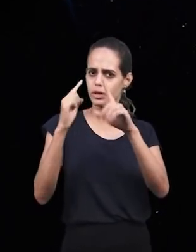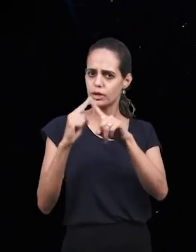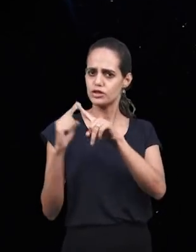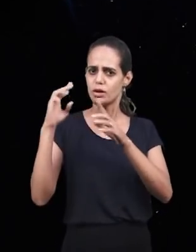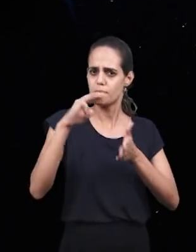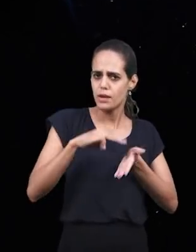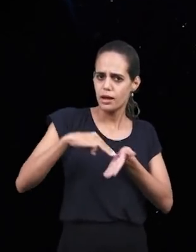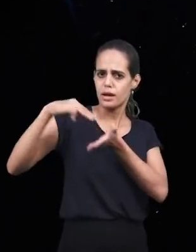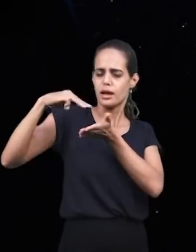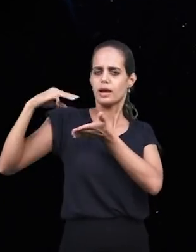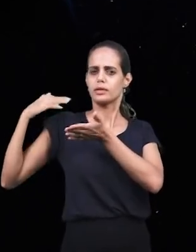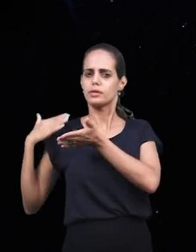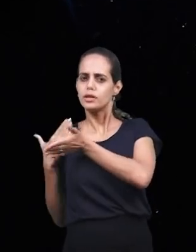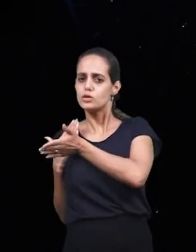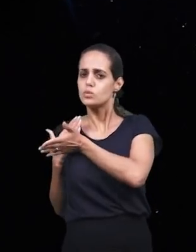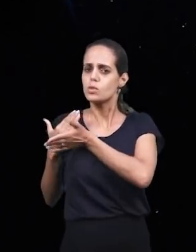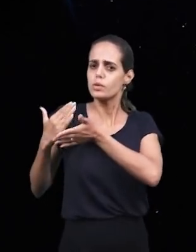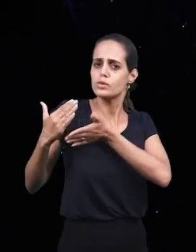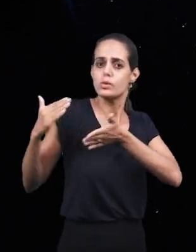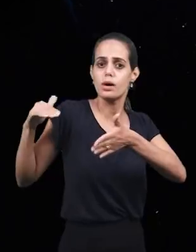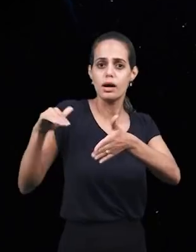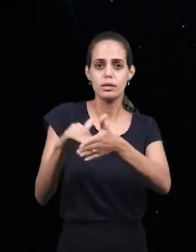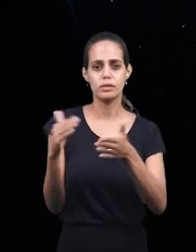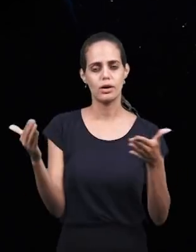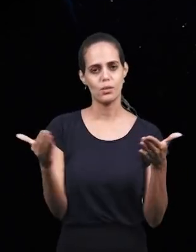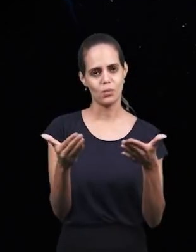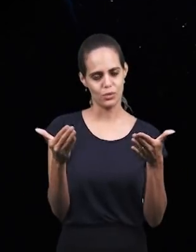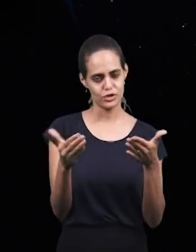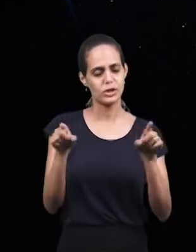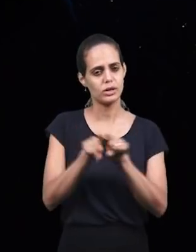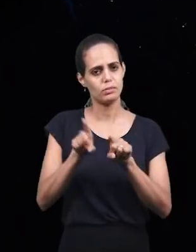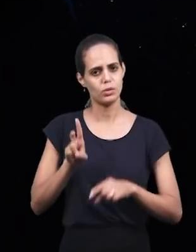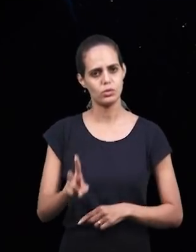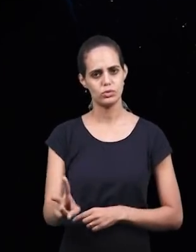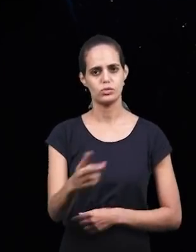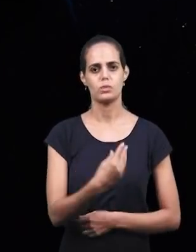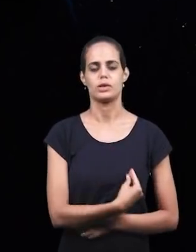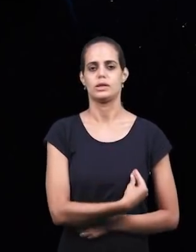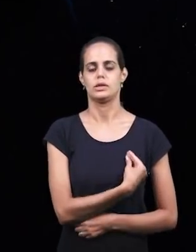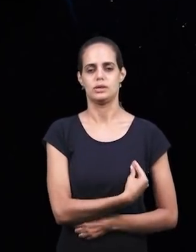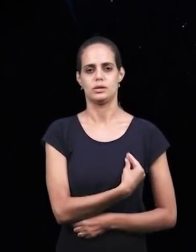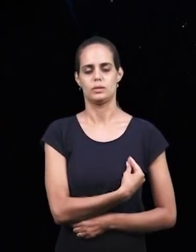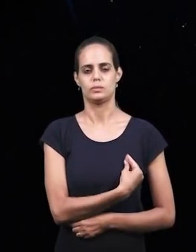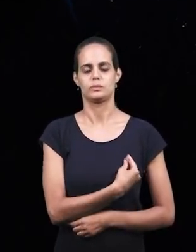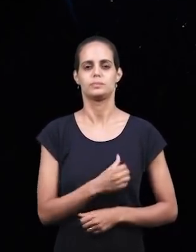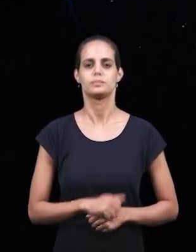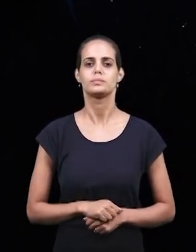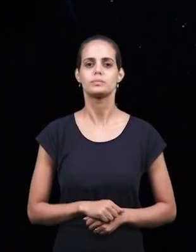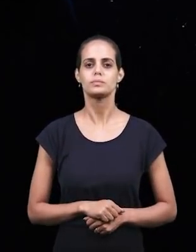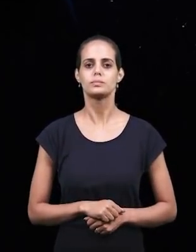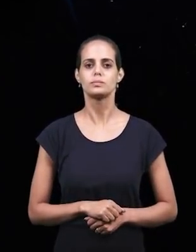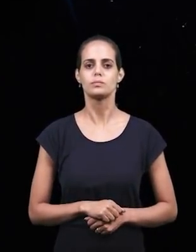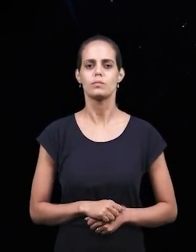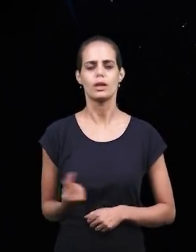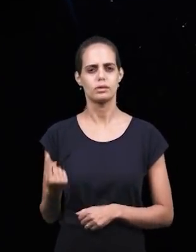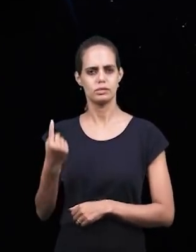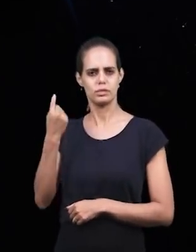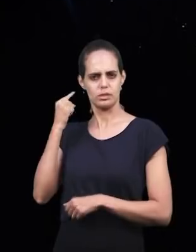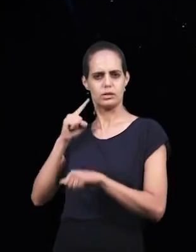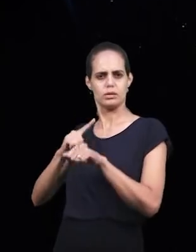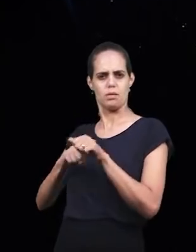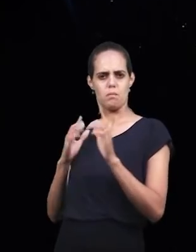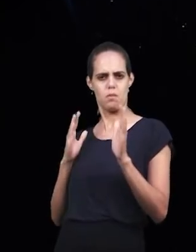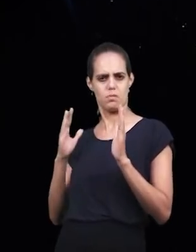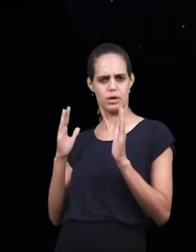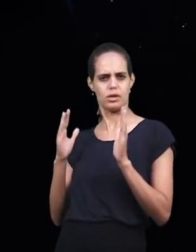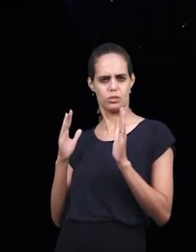formação até os dias de hoje, e enquanto existir. Na vivência daquele momento profético, o pastor Jonas compôs